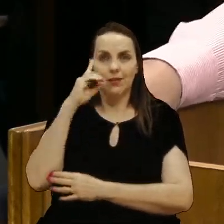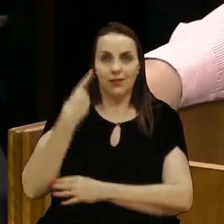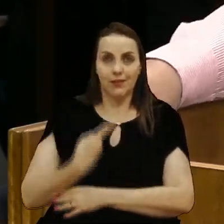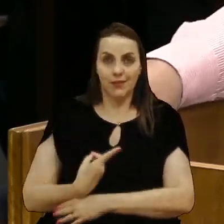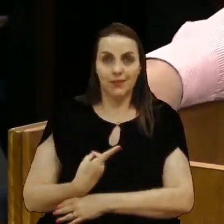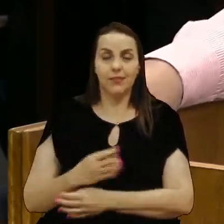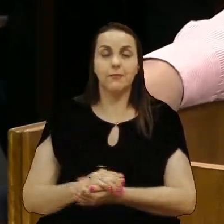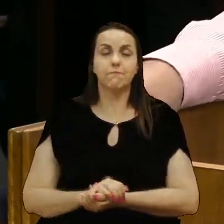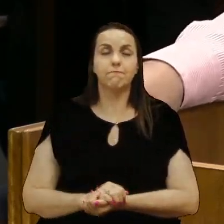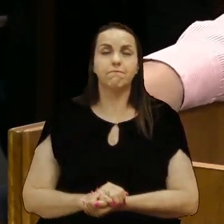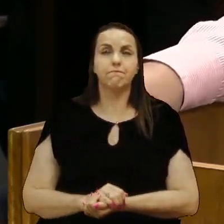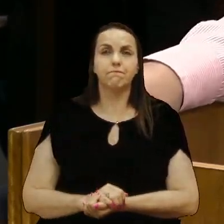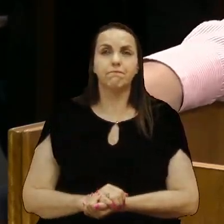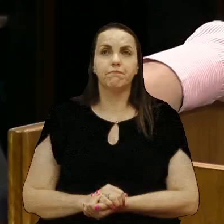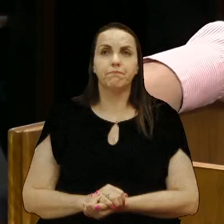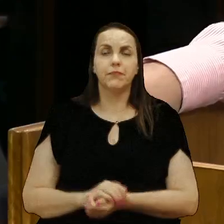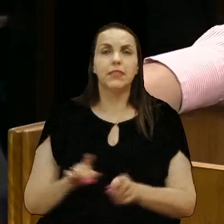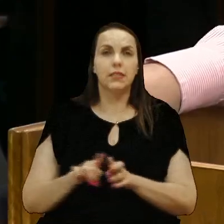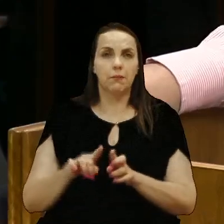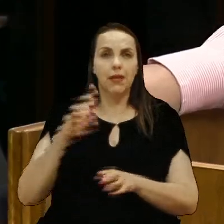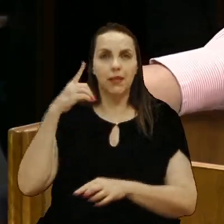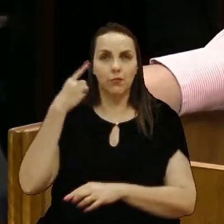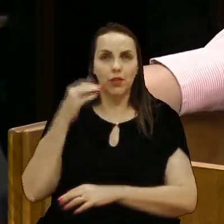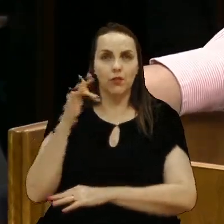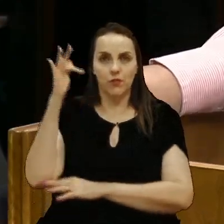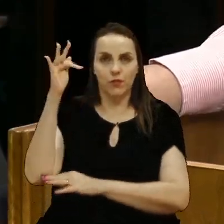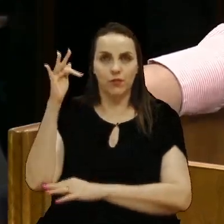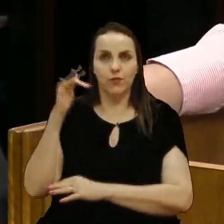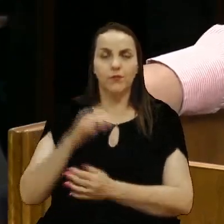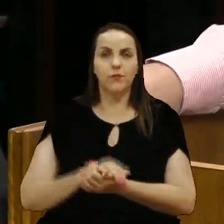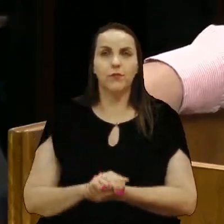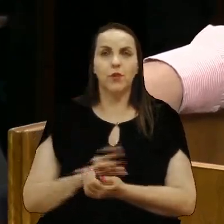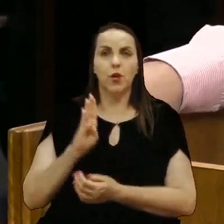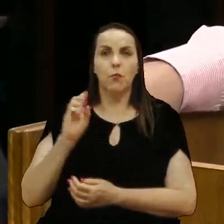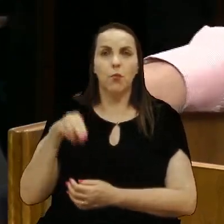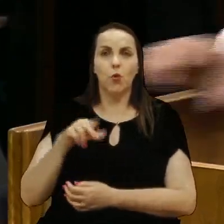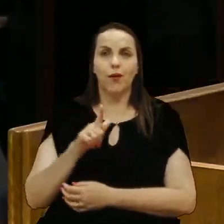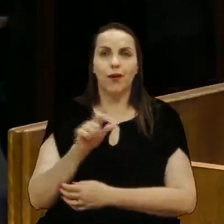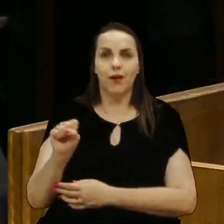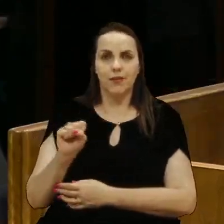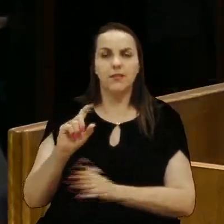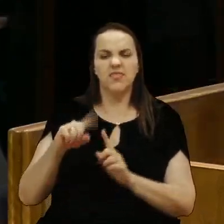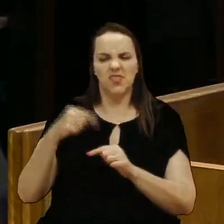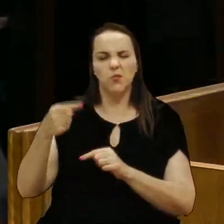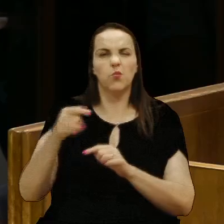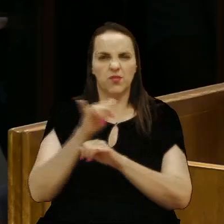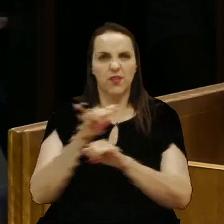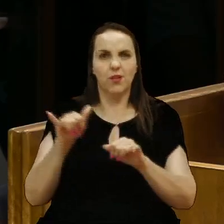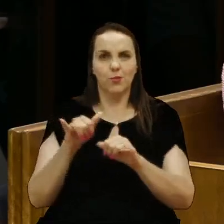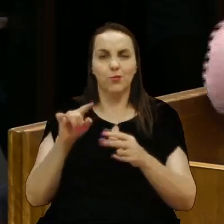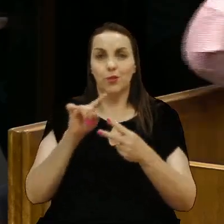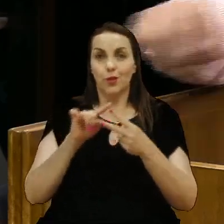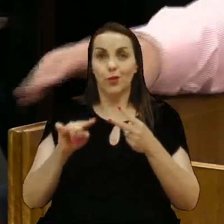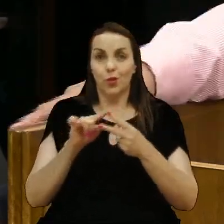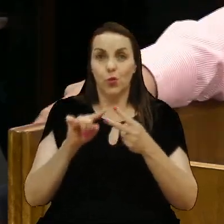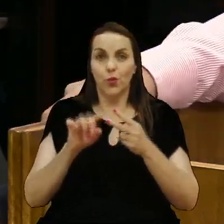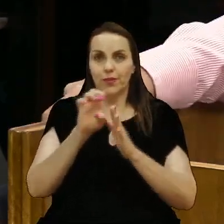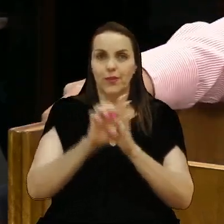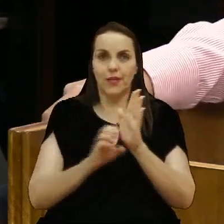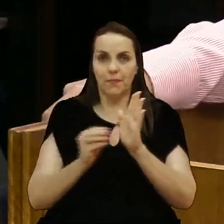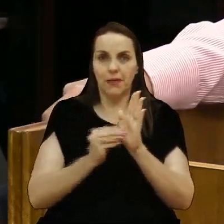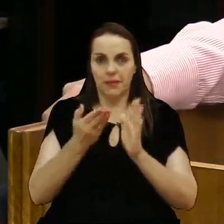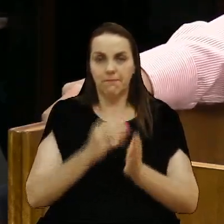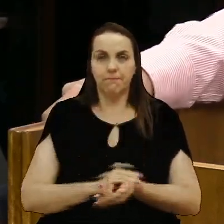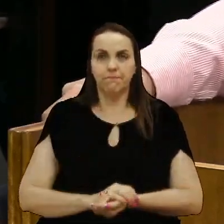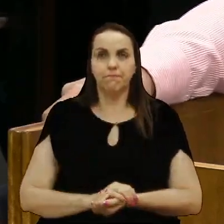Pessoa, e do deputado federal Elvino Bongás. Logo mais vamos fazer o anúncio dessas 2 emendas